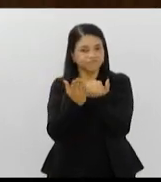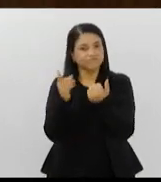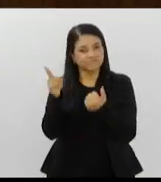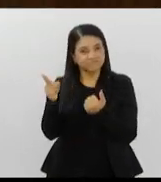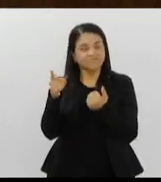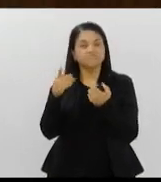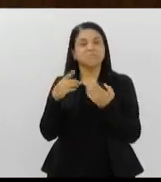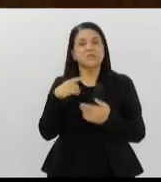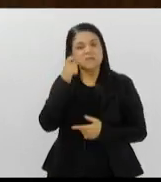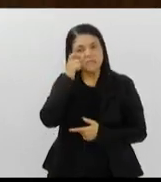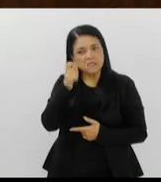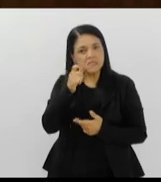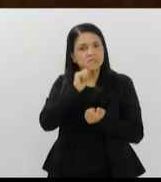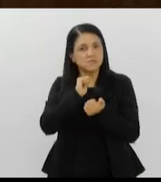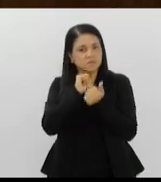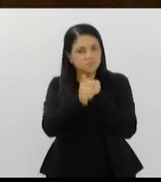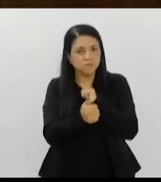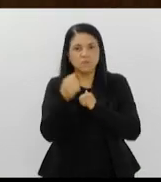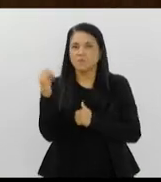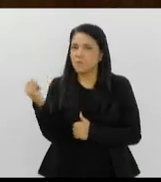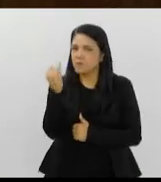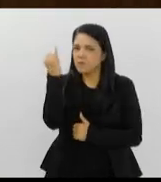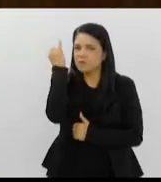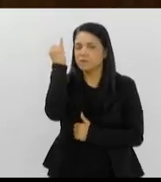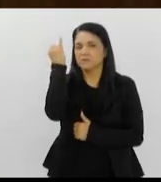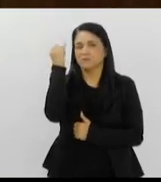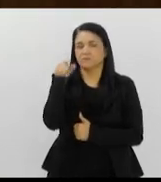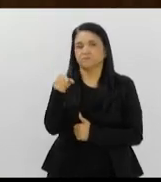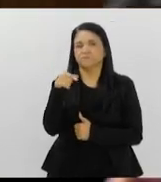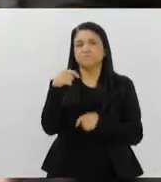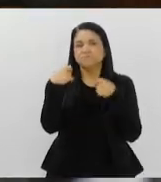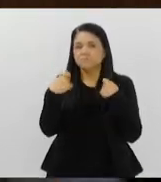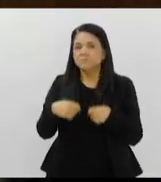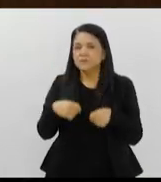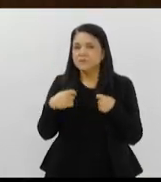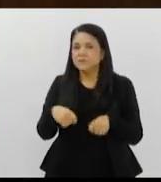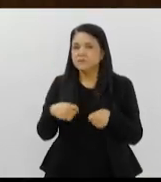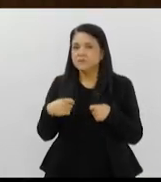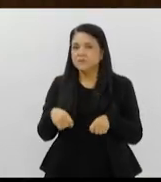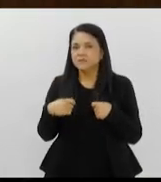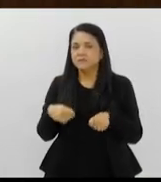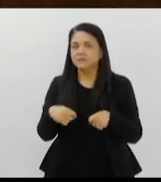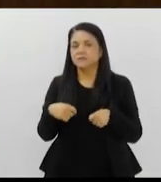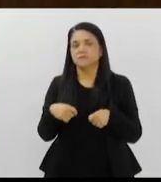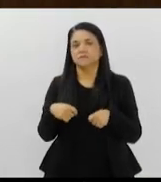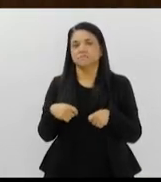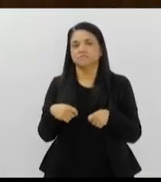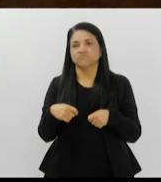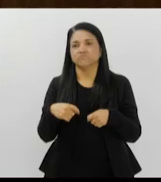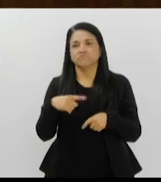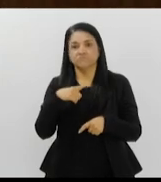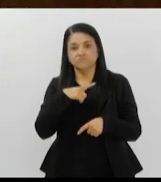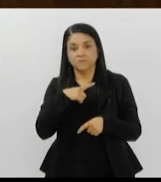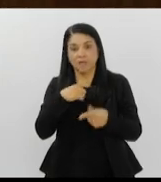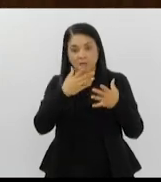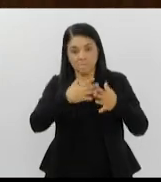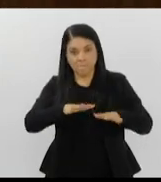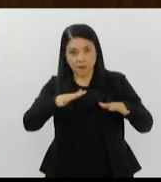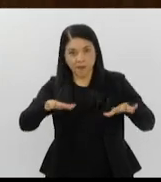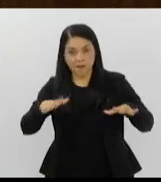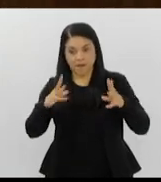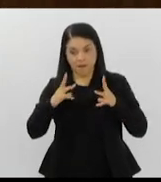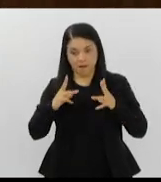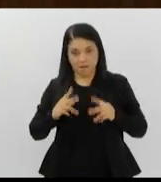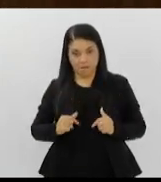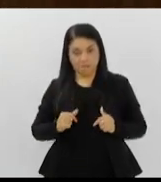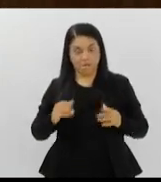muito interessante, muito importante, mas que para isso depende de você ter a praia limpa,